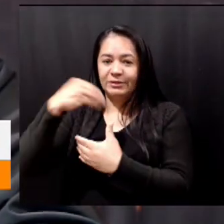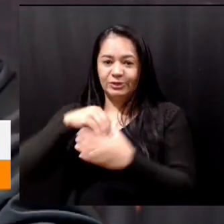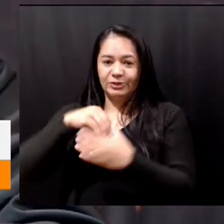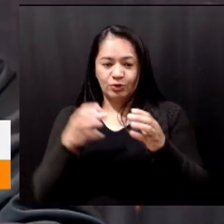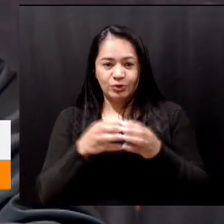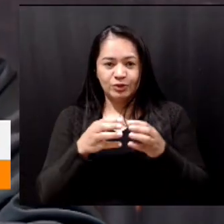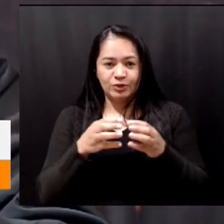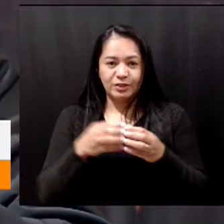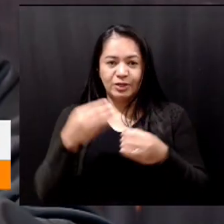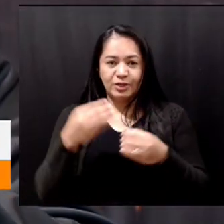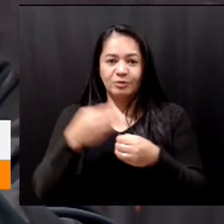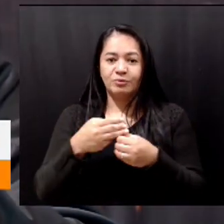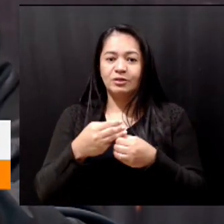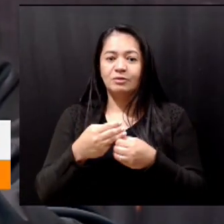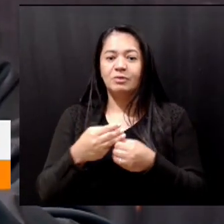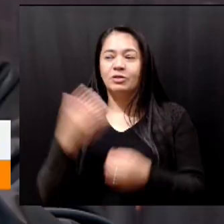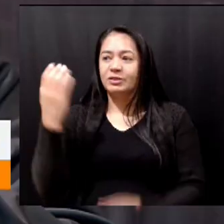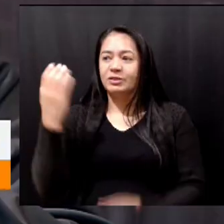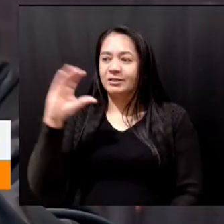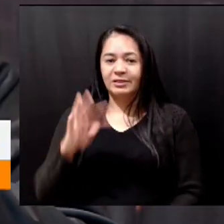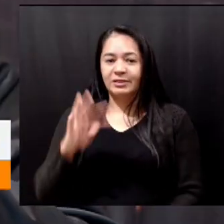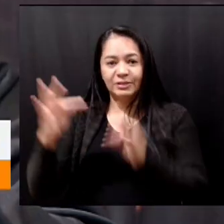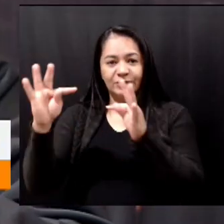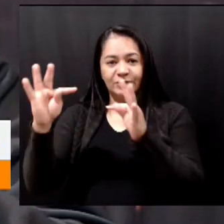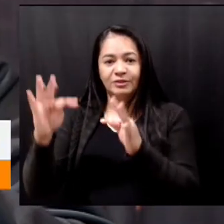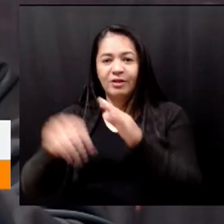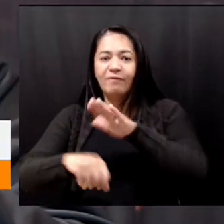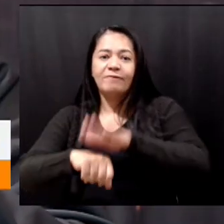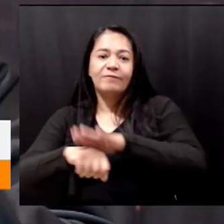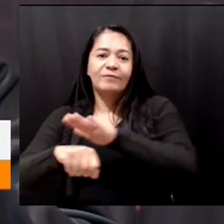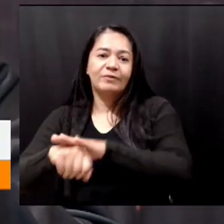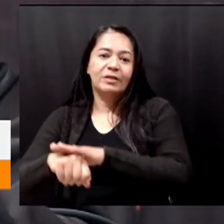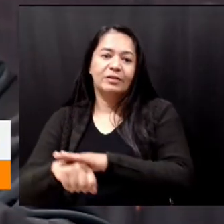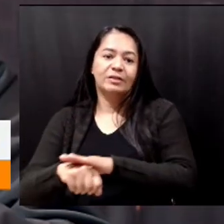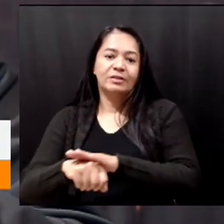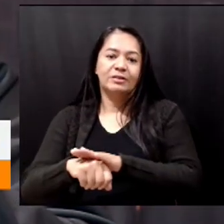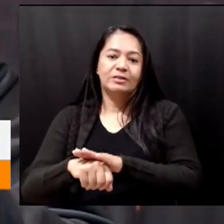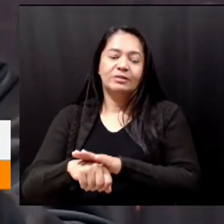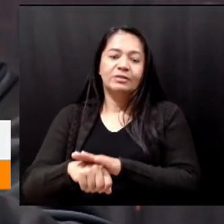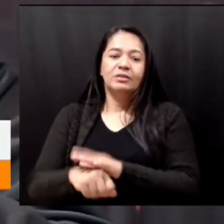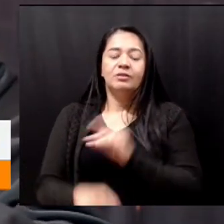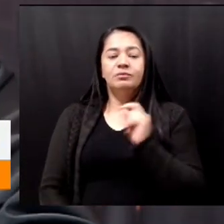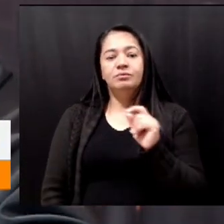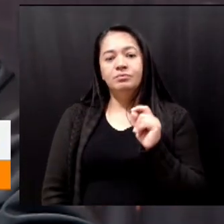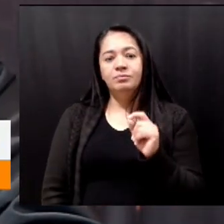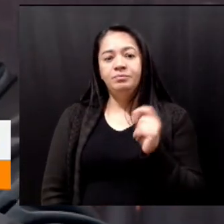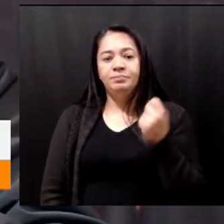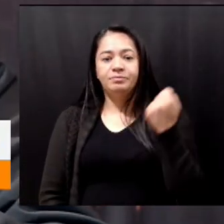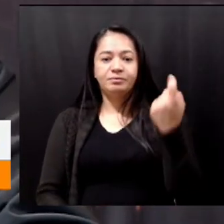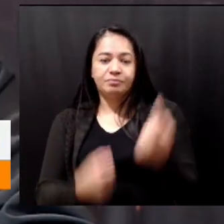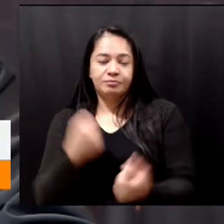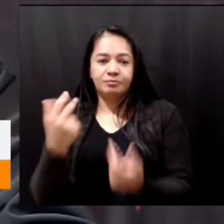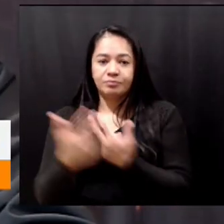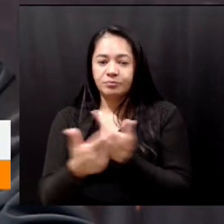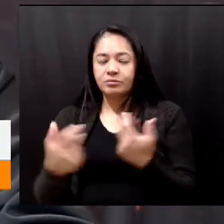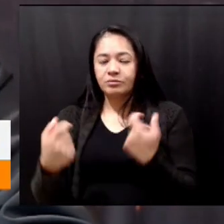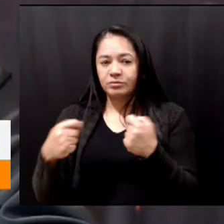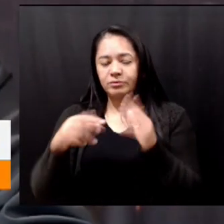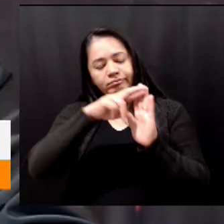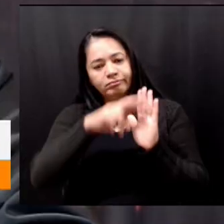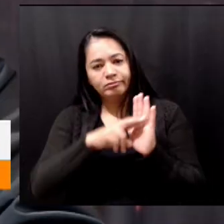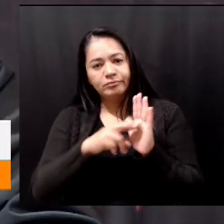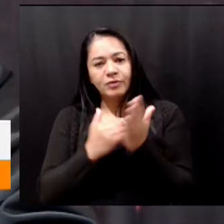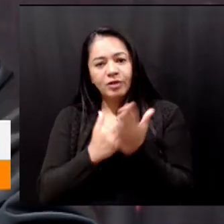Newton Frateschi, foram feitas as providências para que muitas das coisas que precisavam de regulamentação começassem a ser feitas.